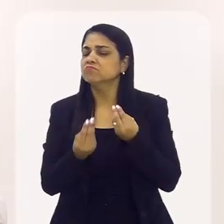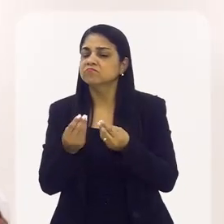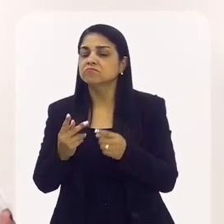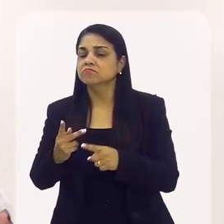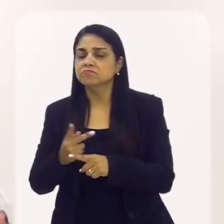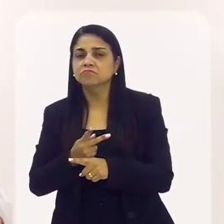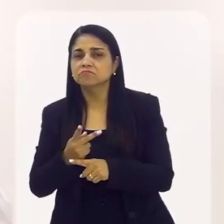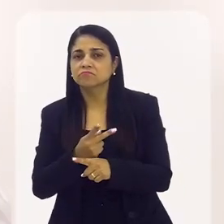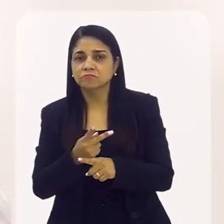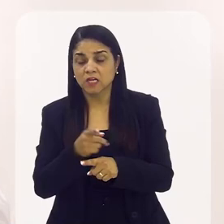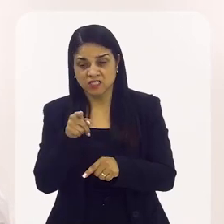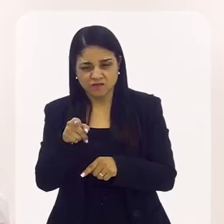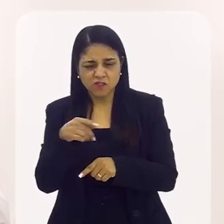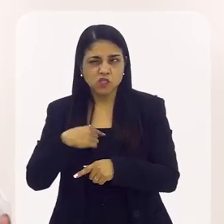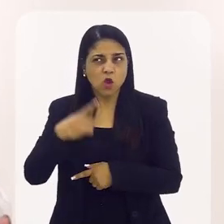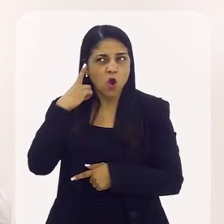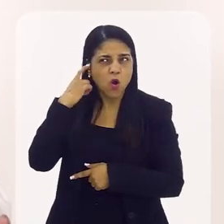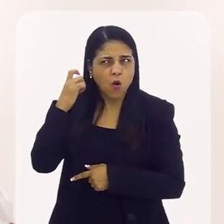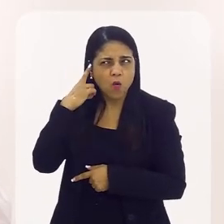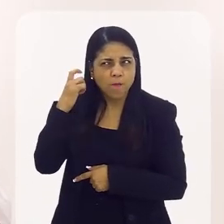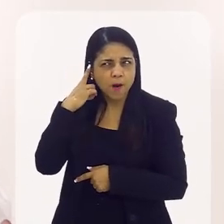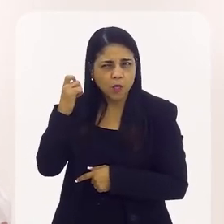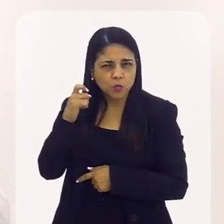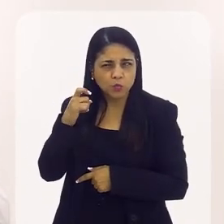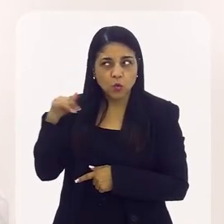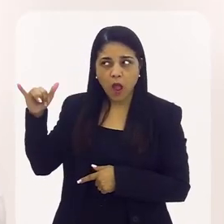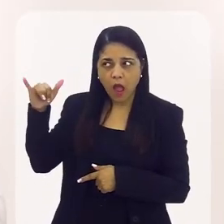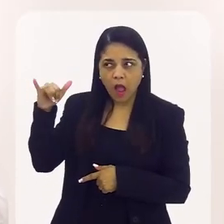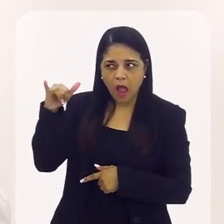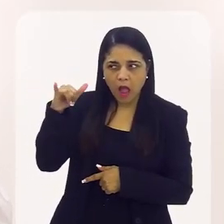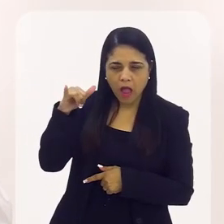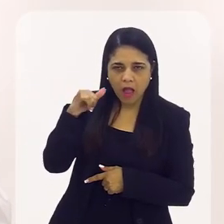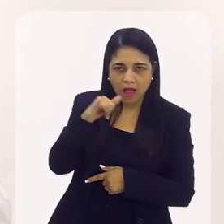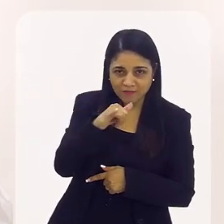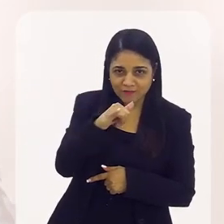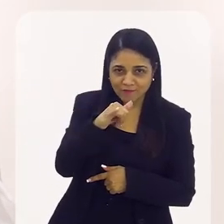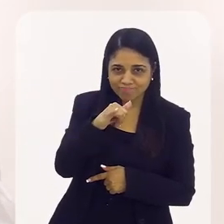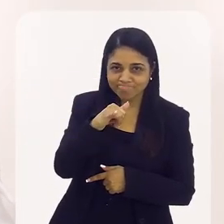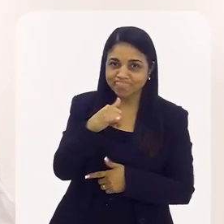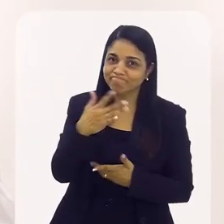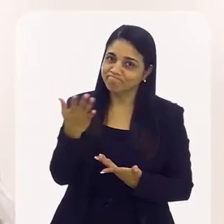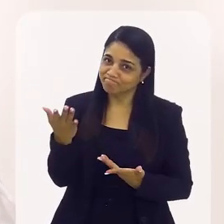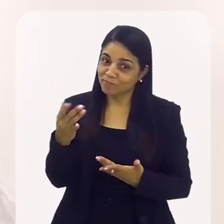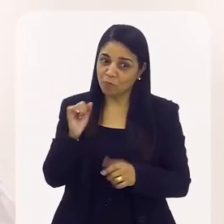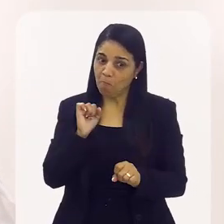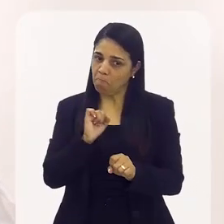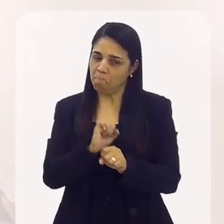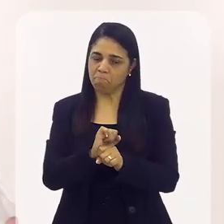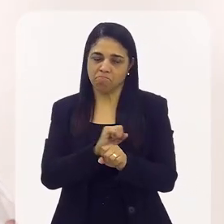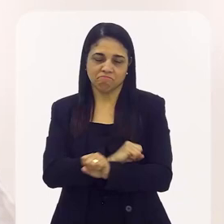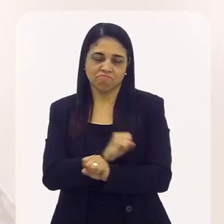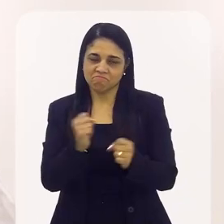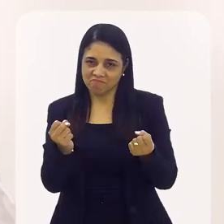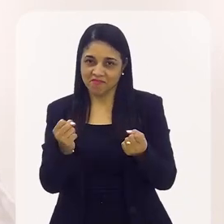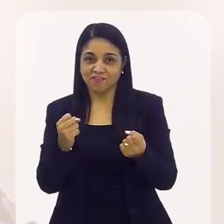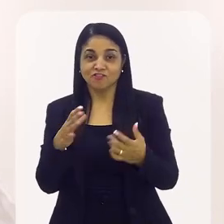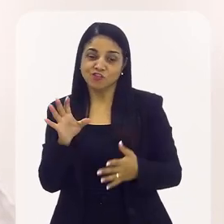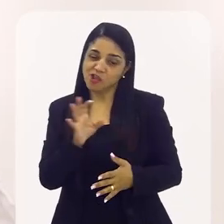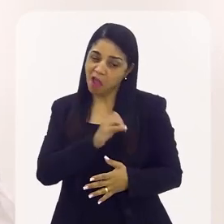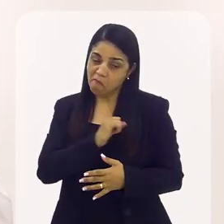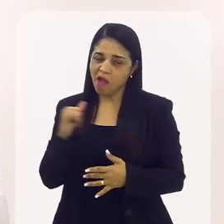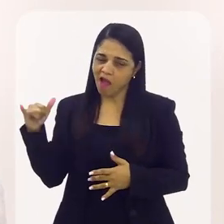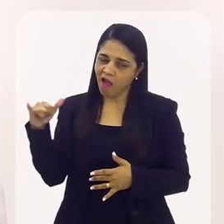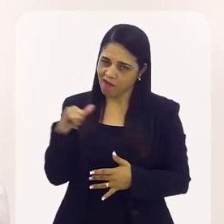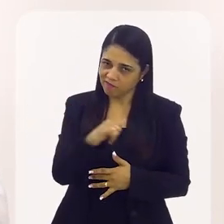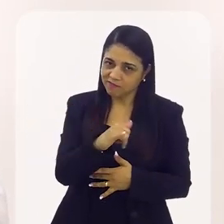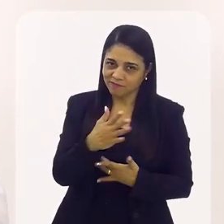é a busca? Gente, se vocês ouvirem um barulhinho, é o avião que está passando e a gente não vai parar, porque, né, a gente